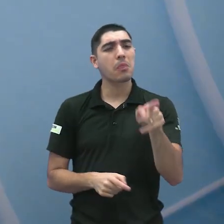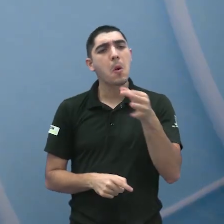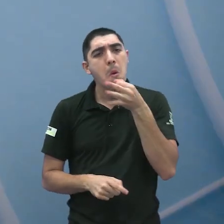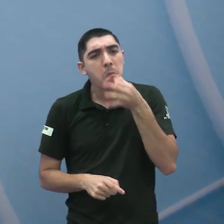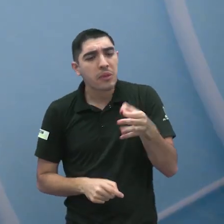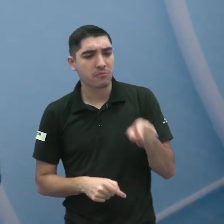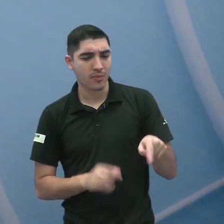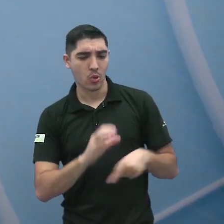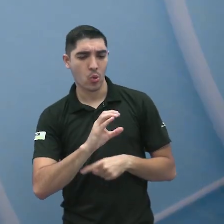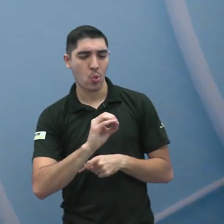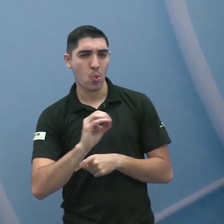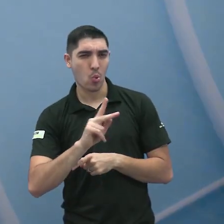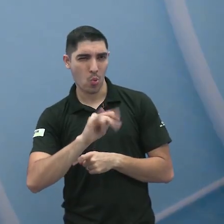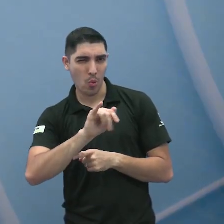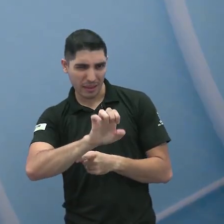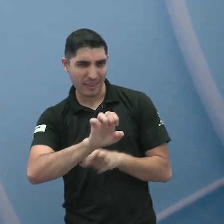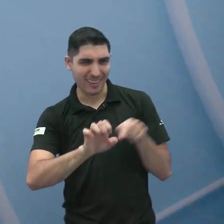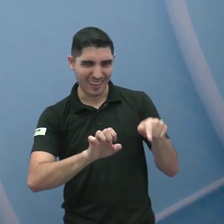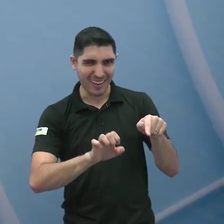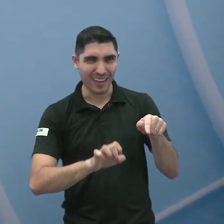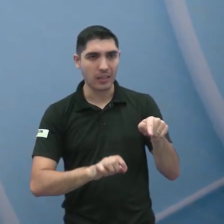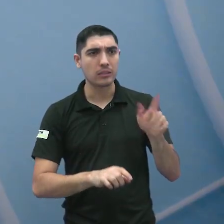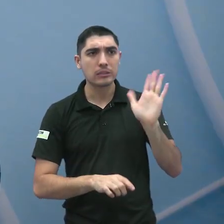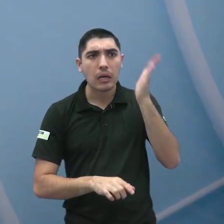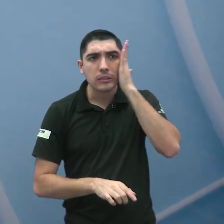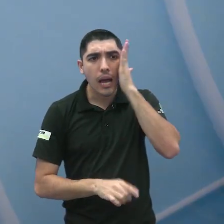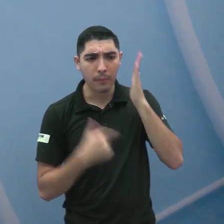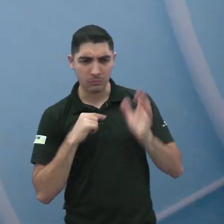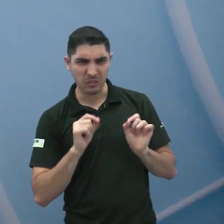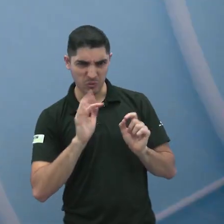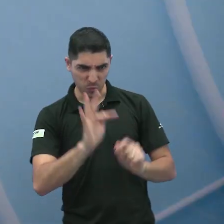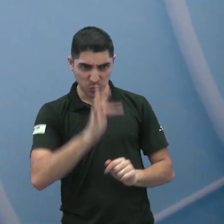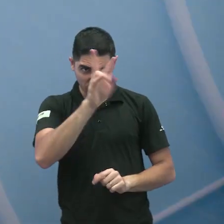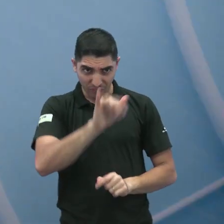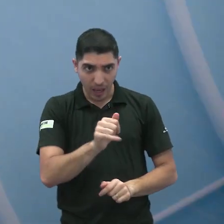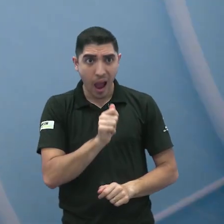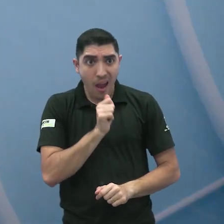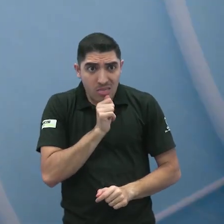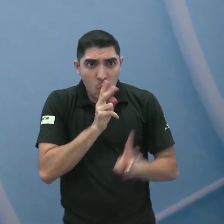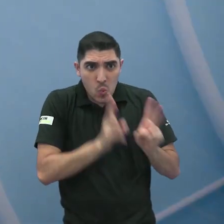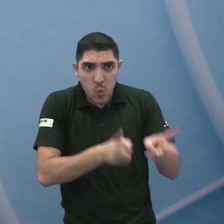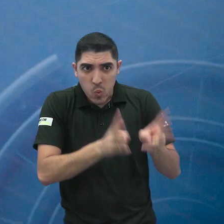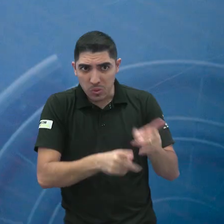cookies, identificar o que a gente está precisando, tende a ir crescendo cada vez mais?